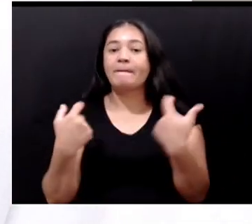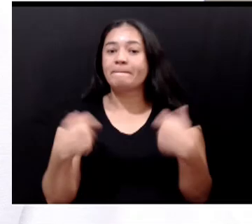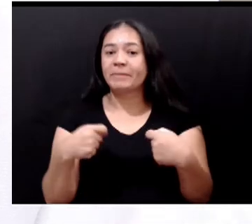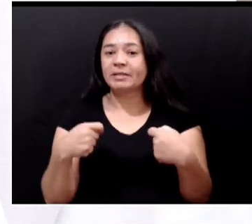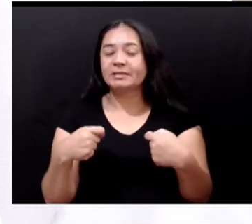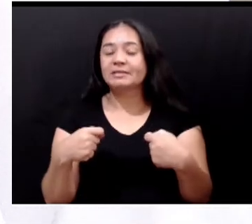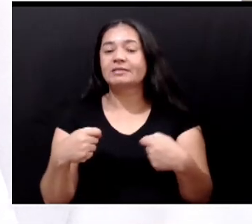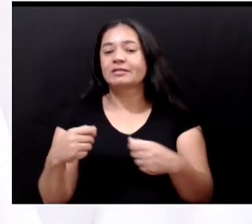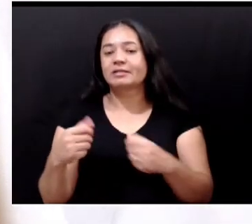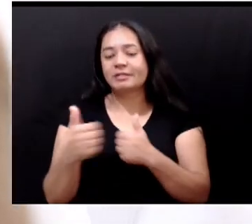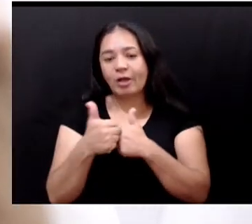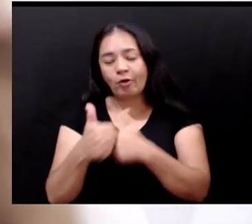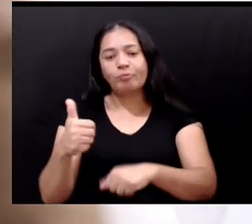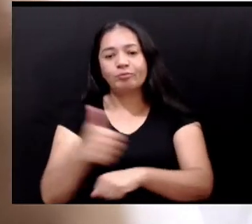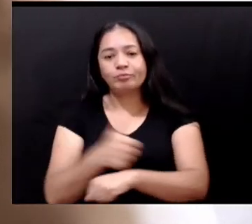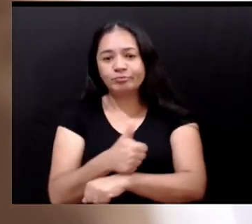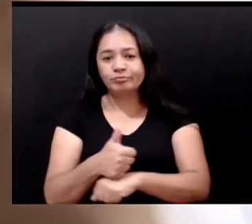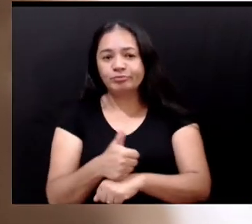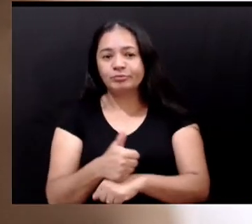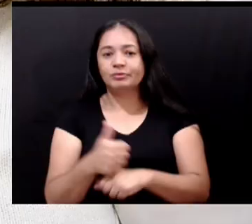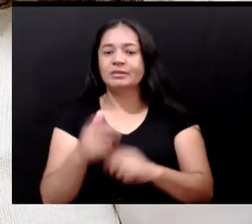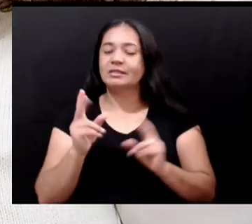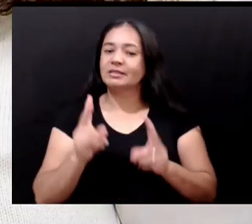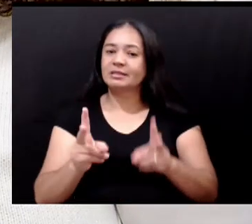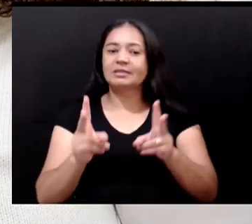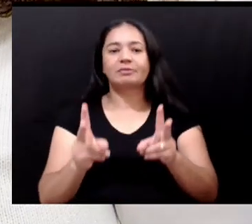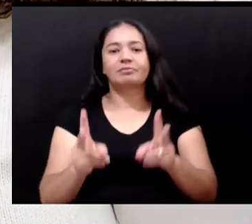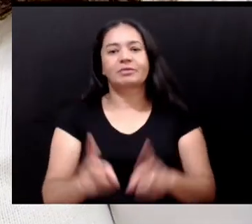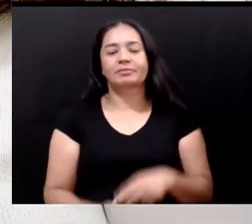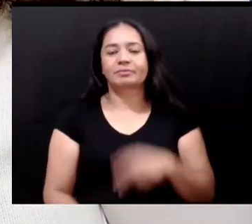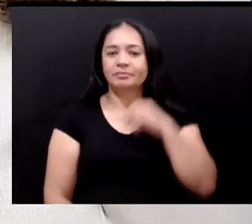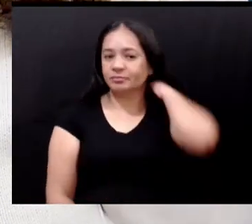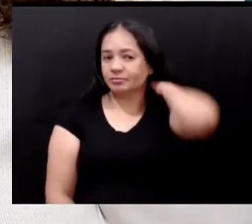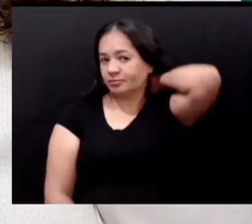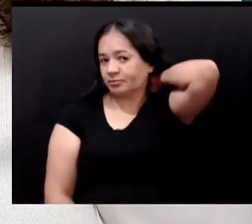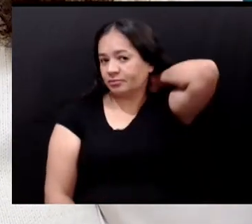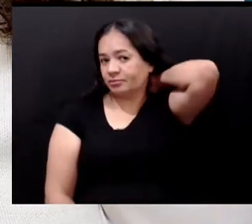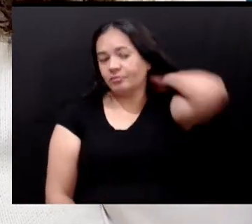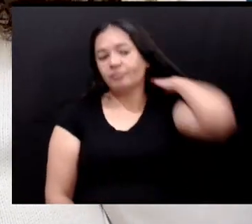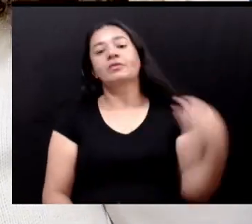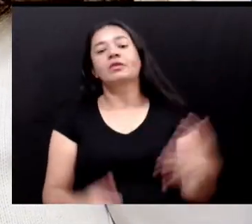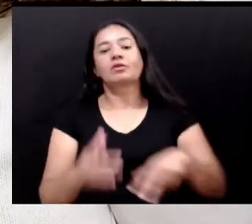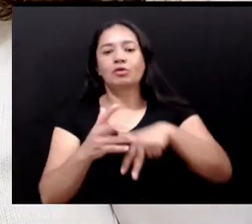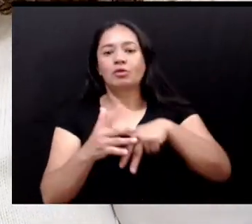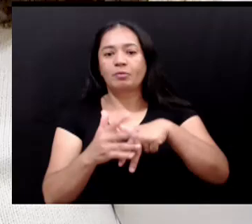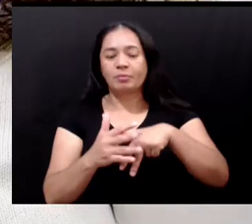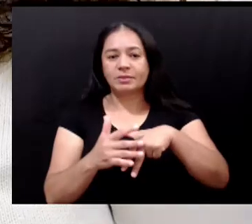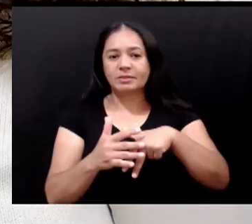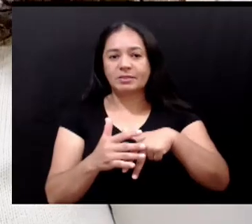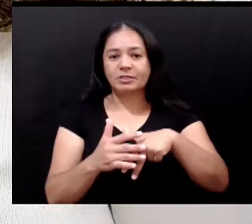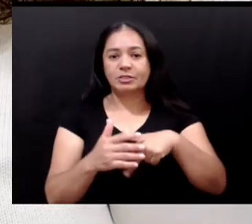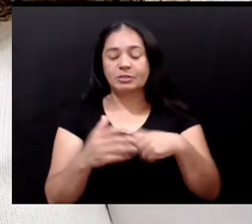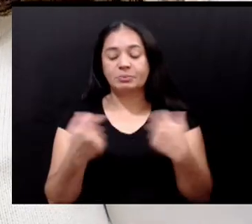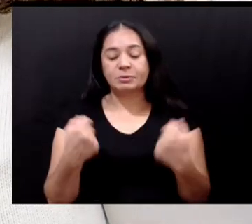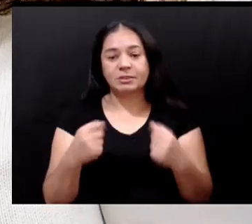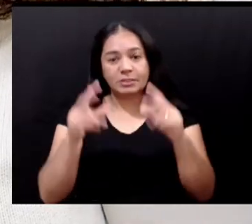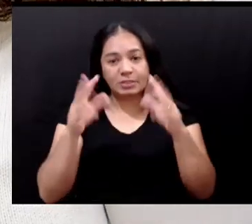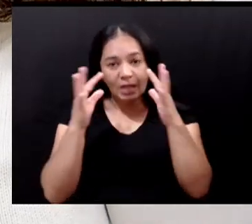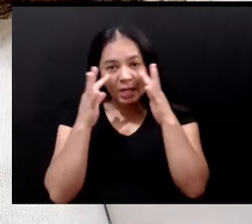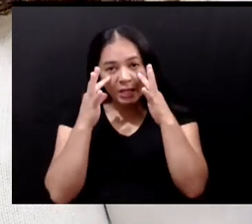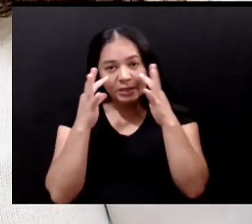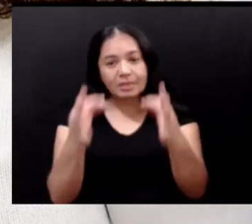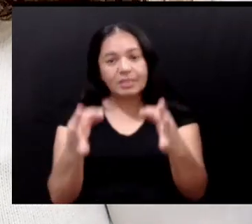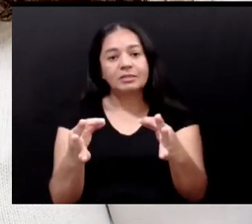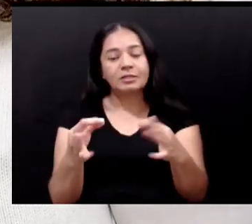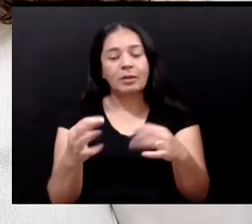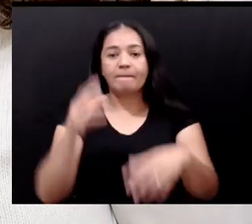aos seus pés. O cuidado com os pés, principalmente com pacientes diabéticos, a gente chama o pé de risco. Muito já se sabe, todos os profissionais da